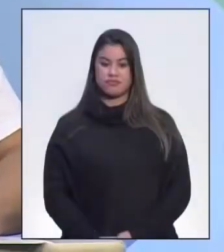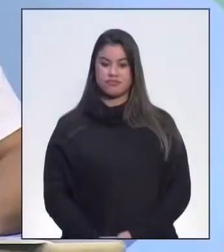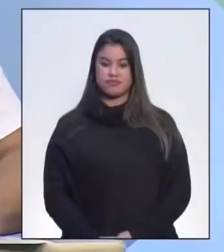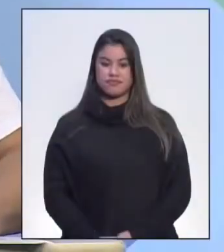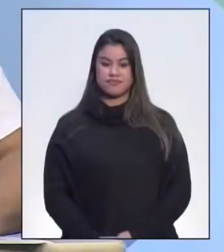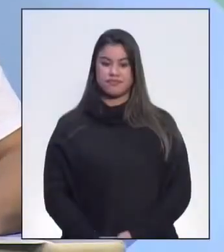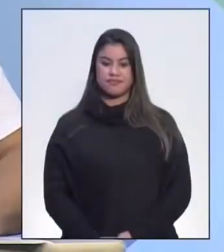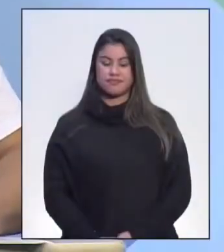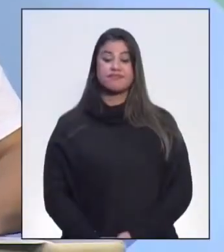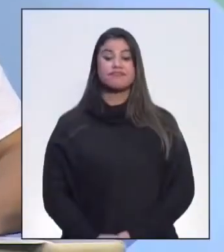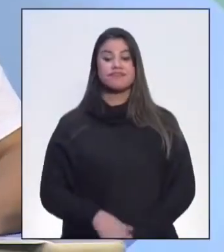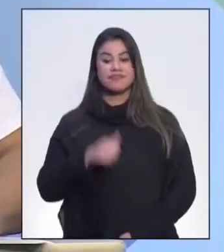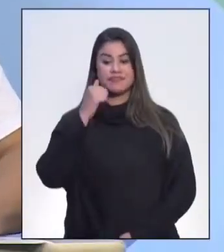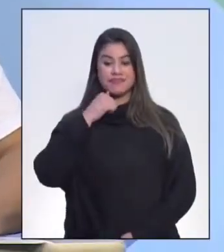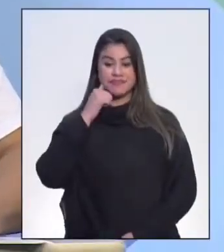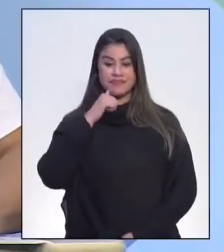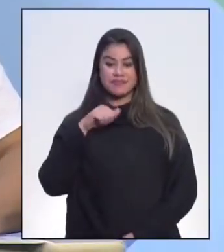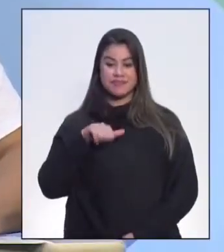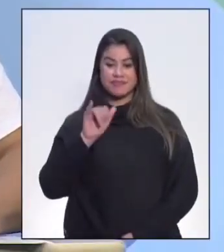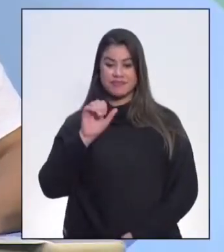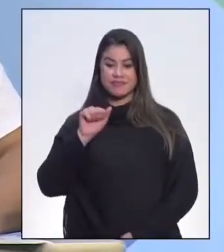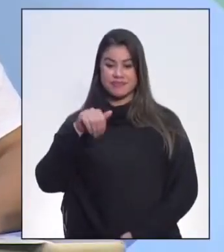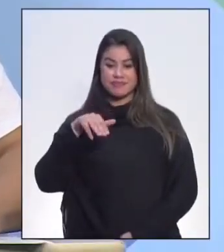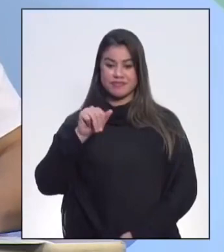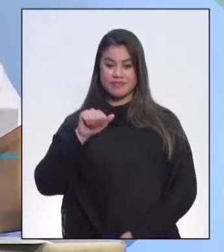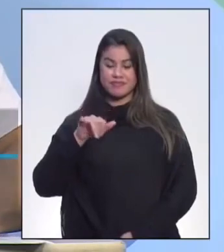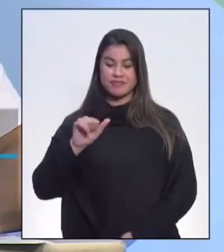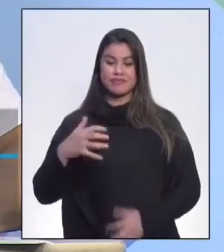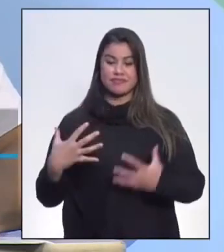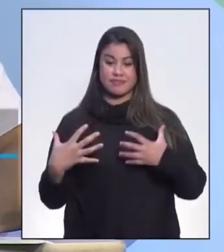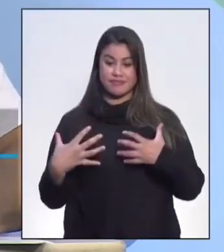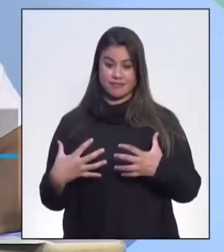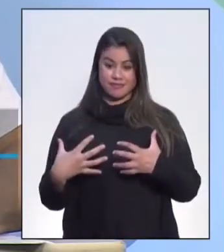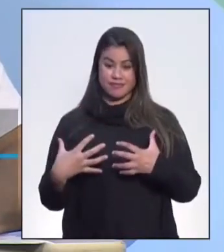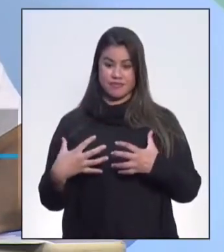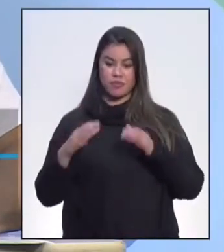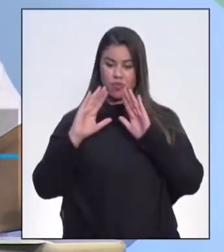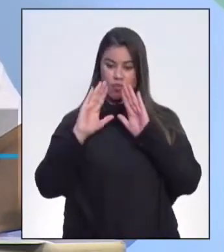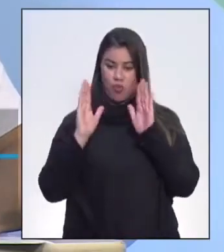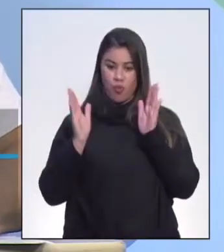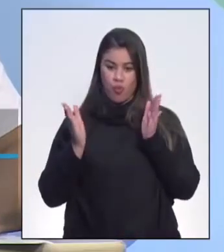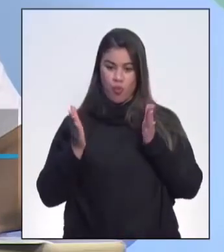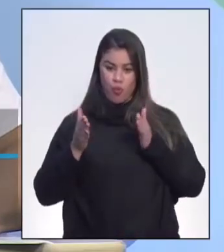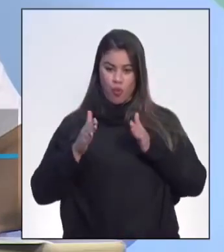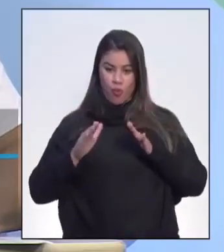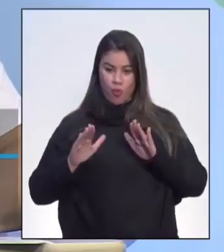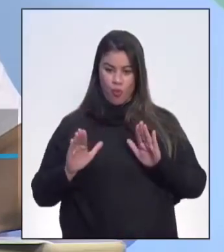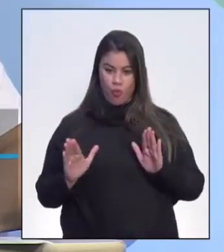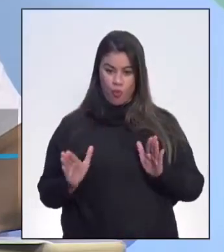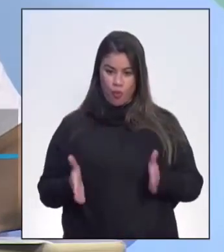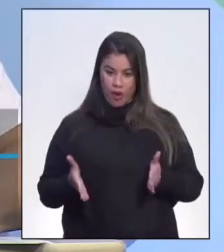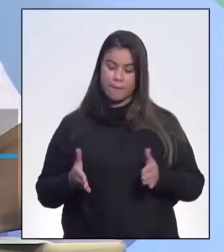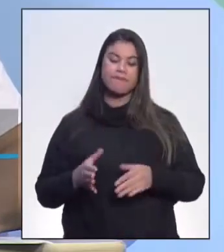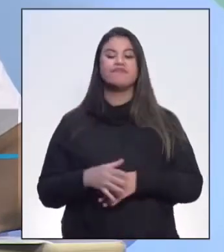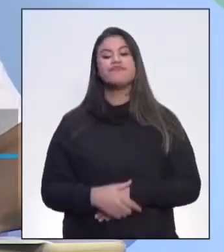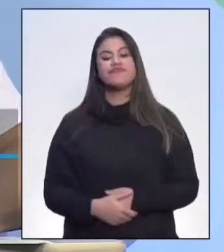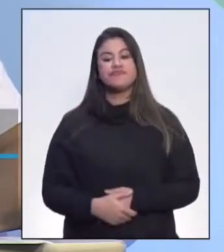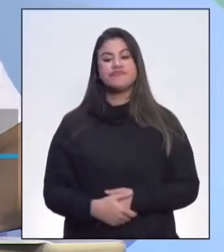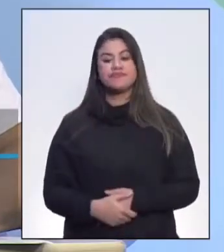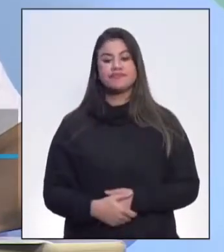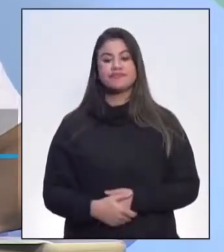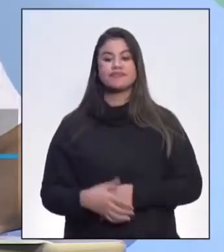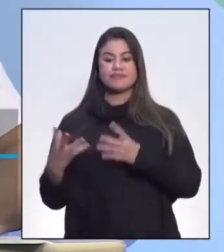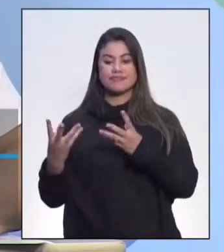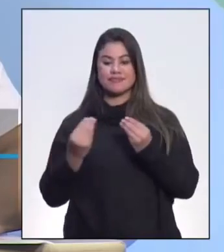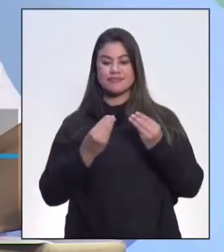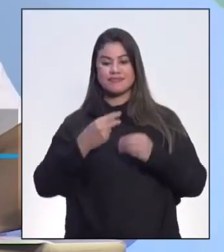Olha só, a Yasmin escreveu aqui seios e o contorno, né? As curvas e tal. Mas teve bastante gente